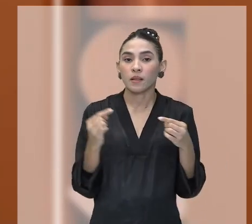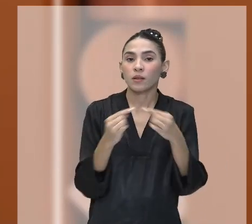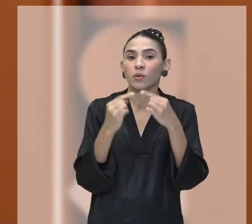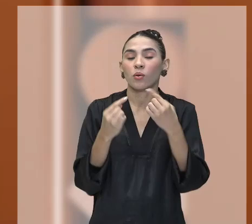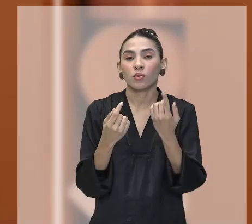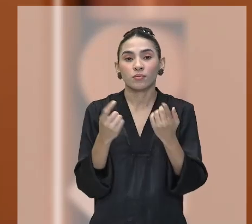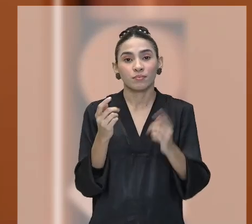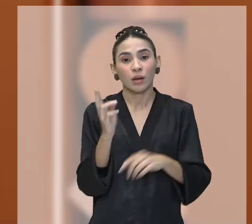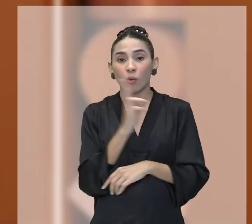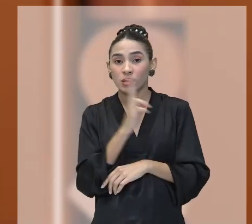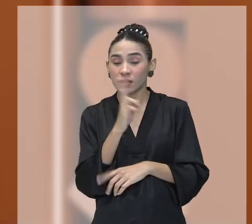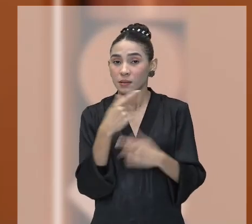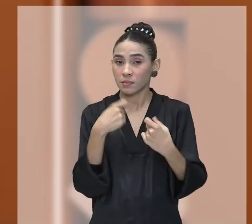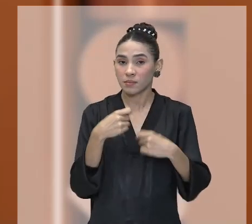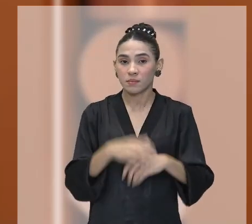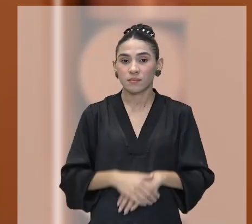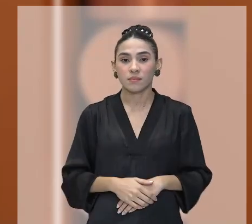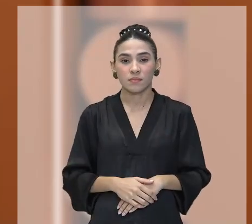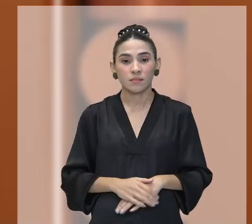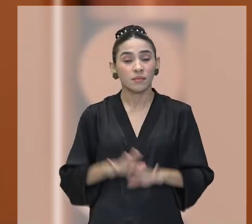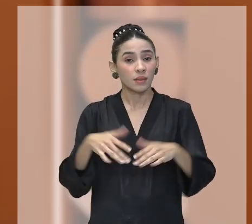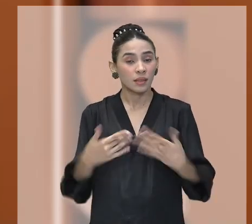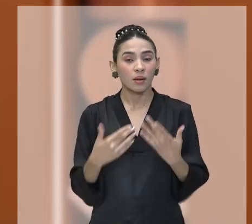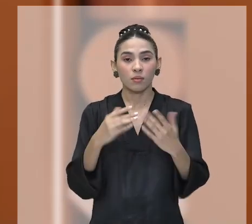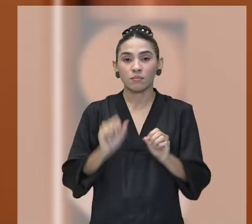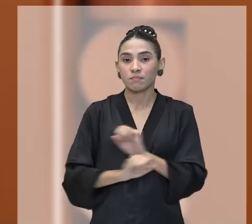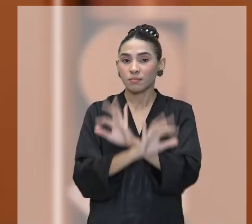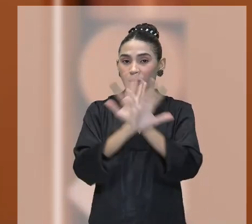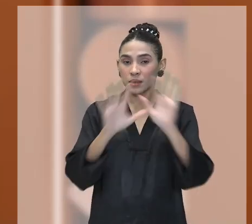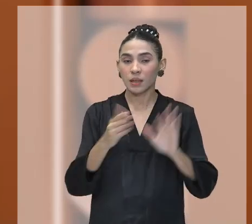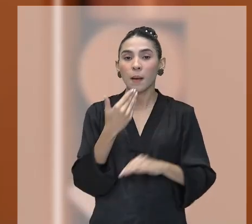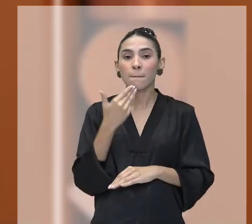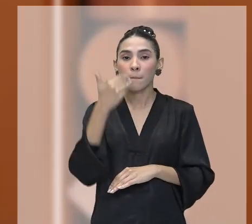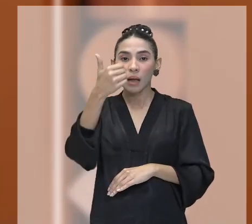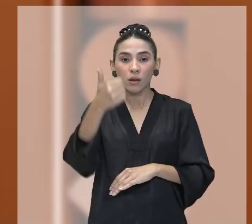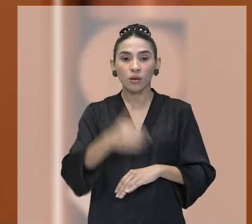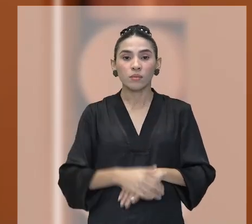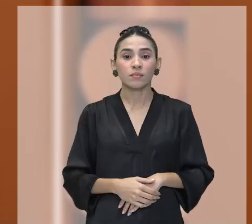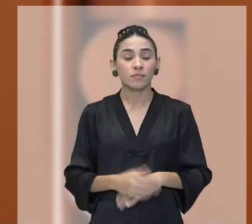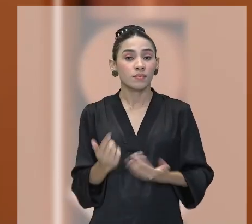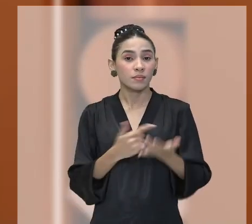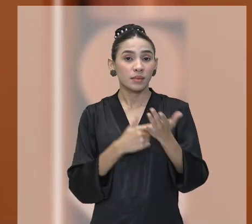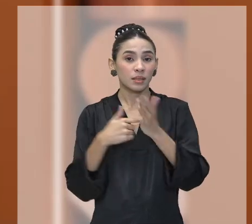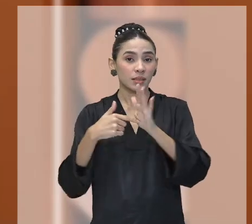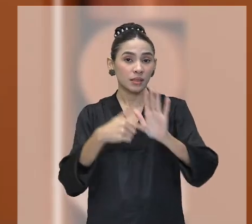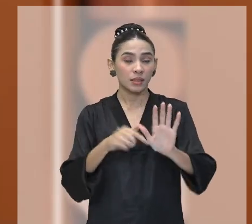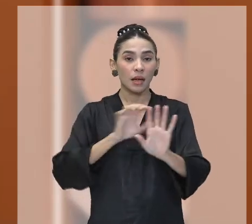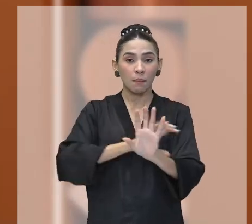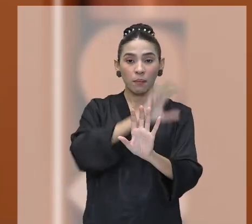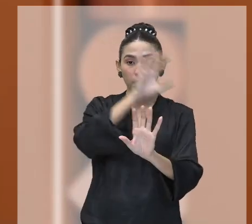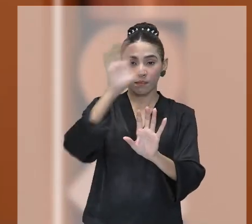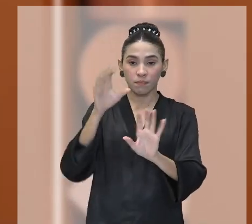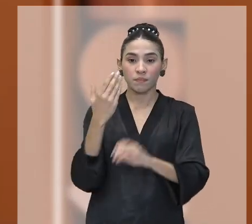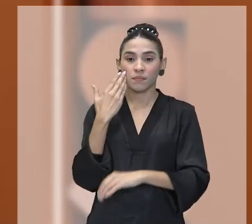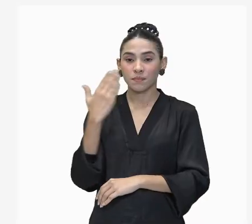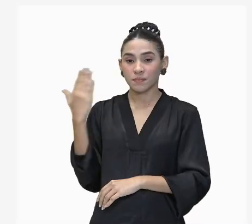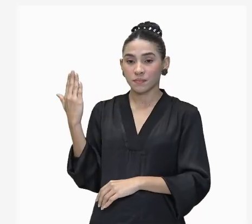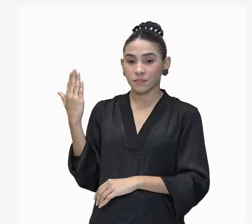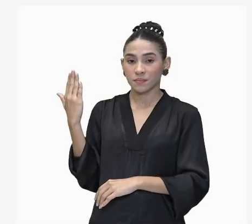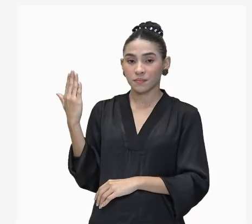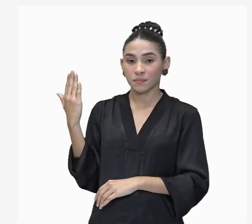suas necessidades. Então, para exemplificar melhor o tenentismo no Brasil, trouxemos um mapa mental para vocês observarem. Olha